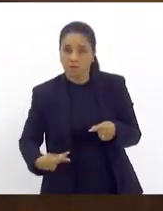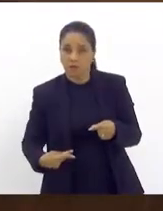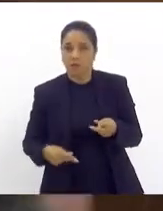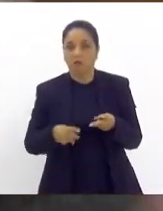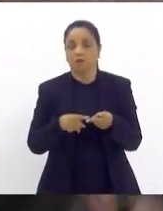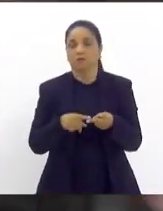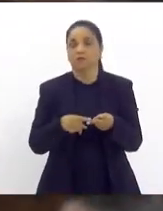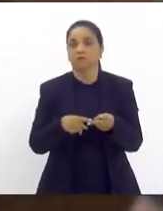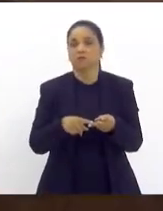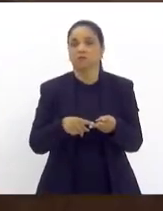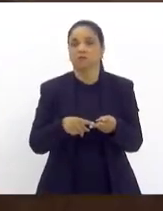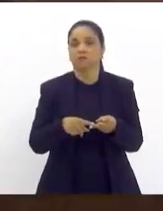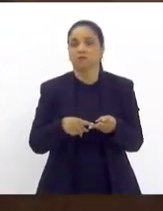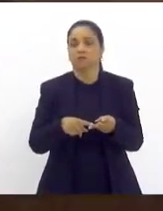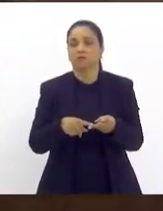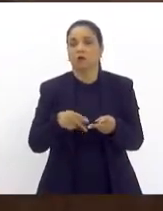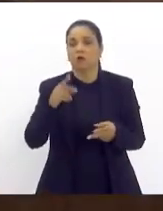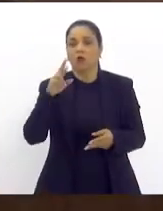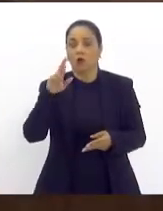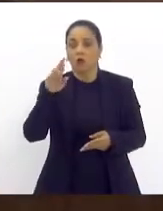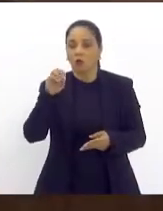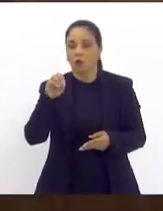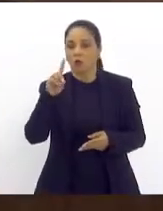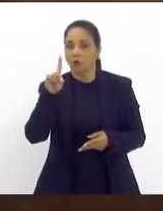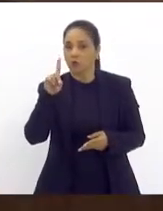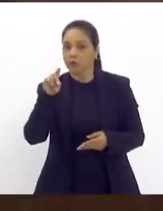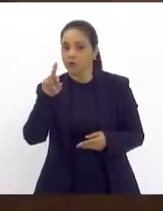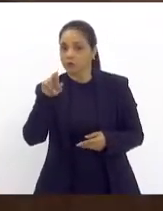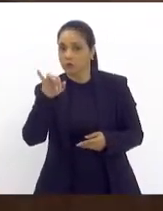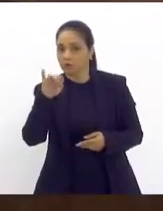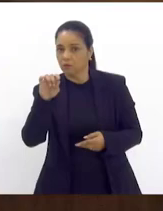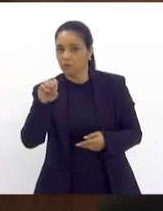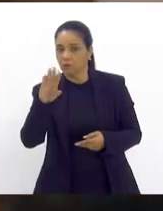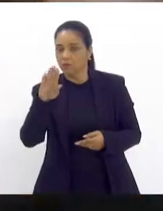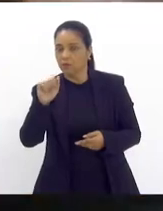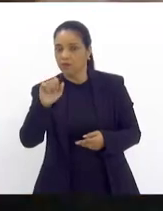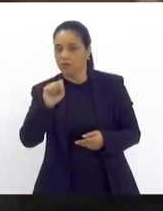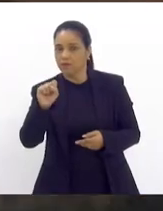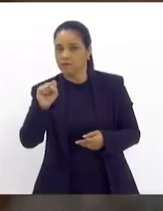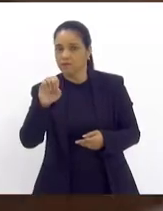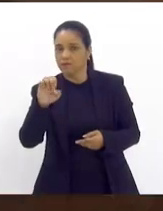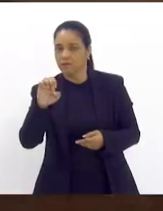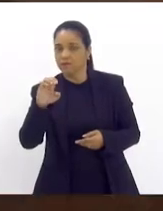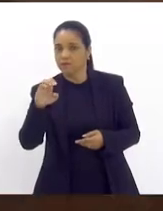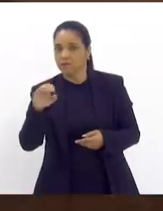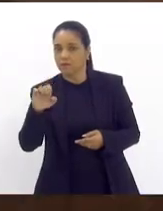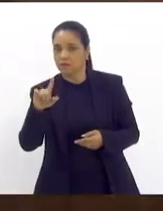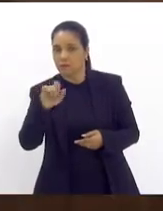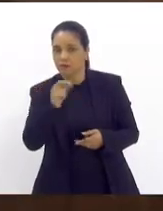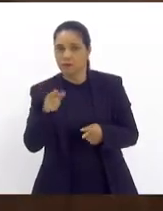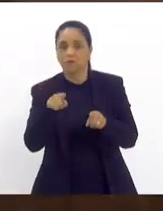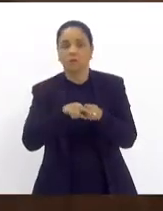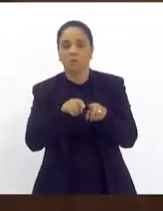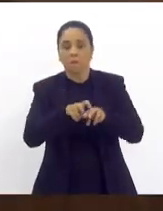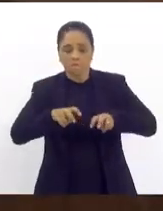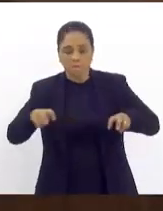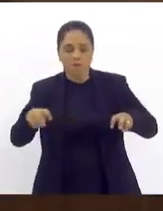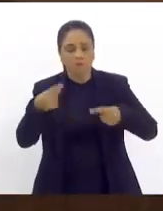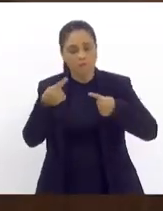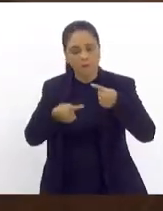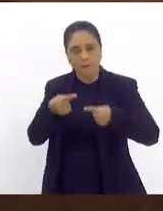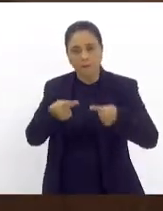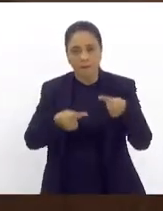casa pelo presidente é Rodrigo Bacelar que Visa negociar abrir uma mesa de negociação